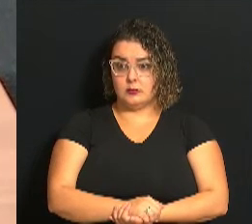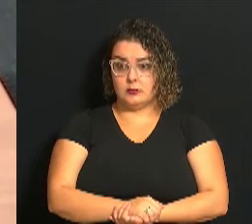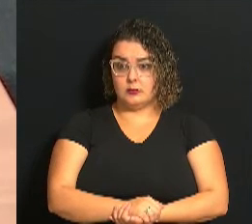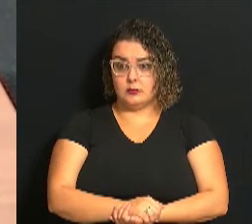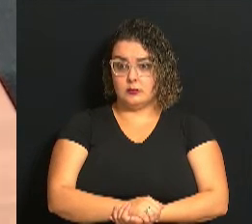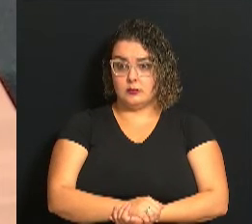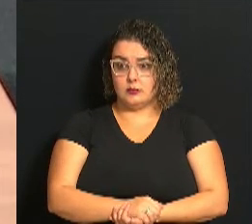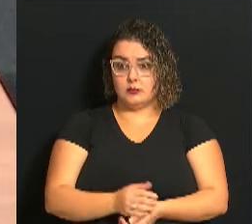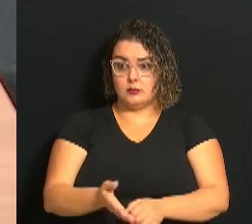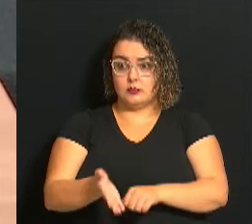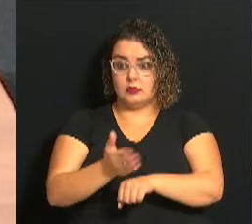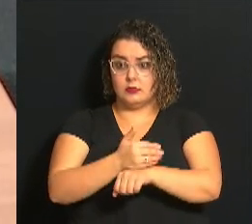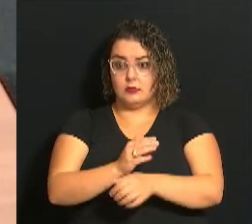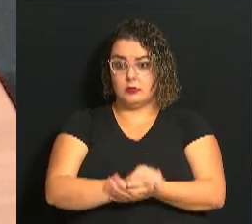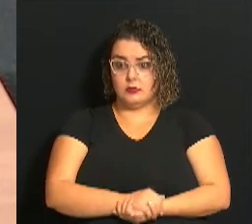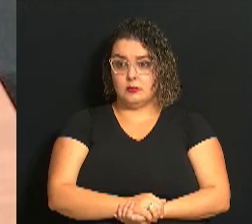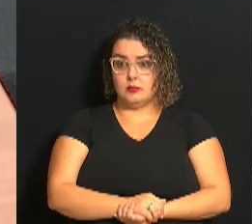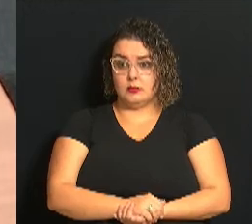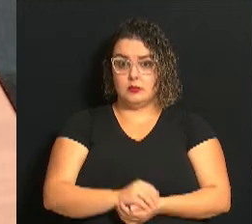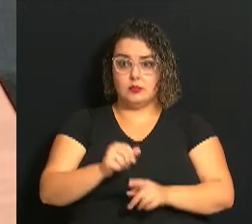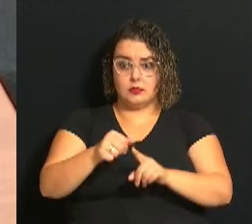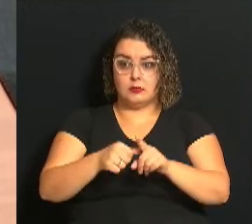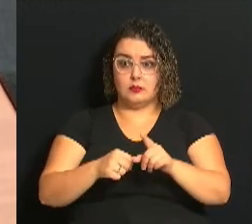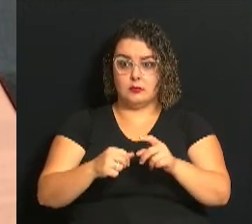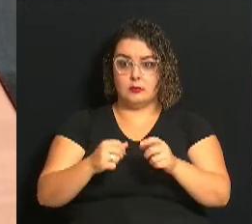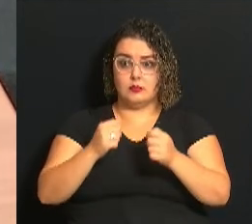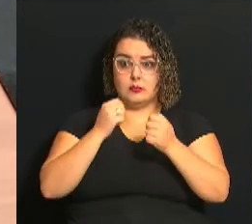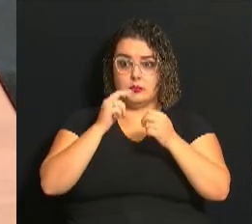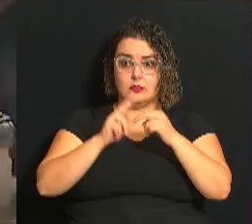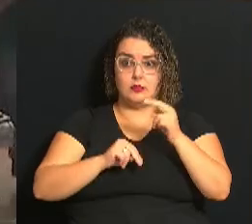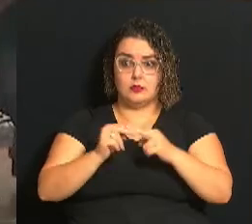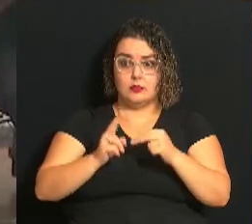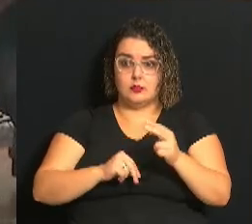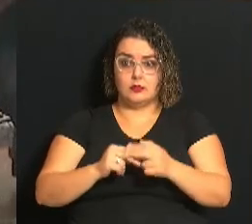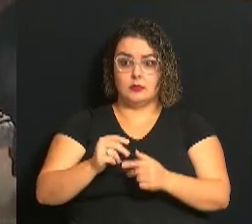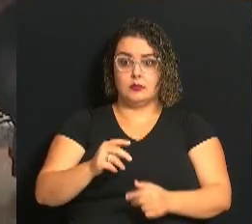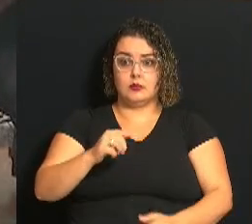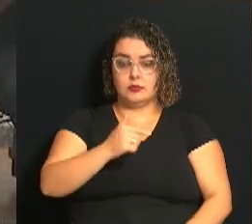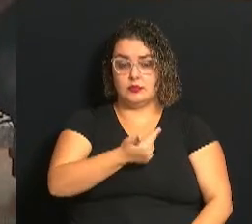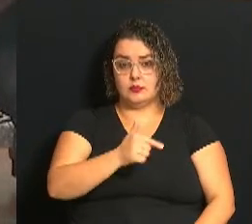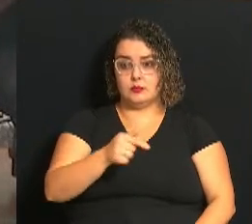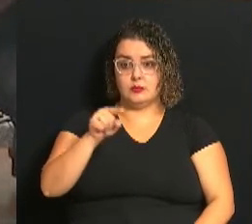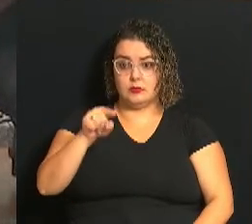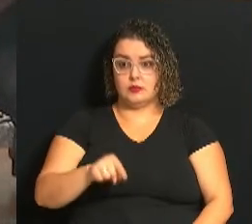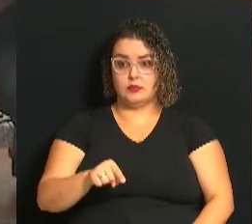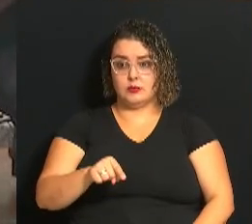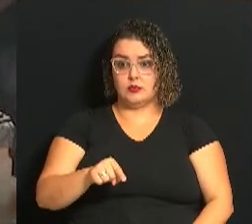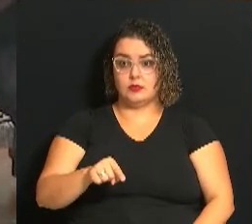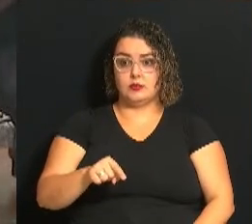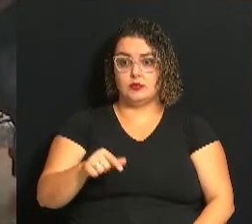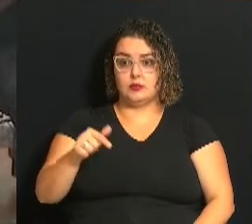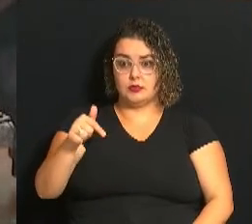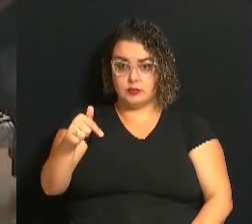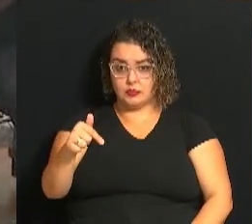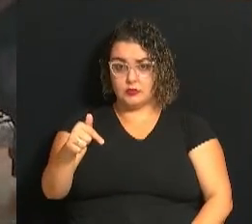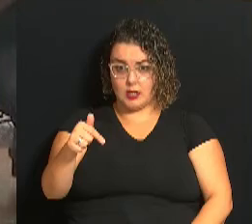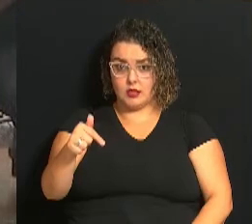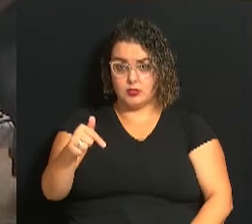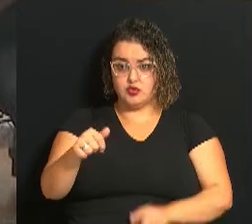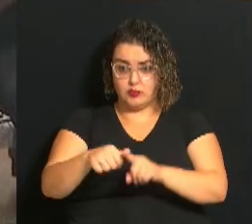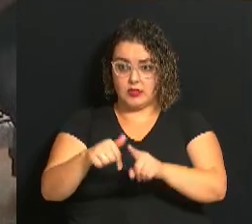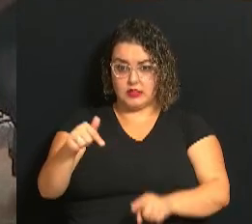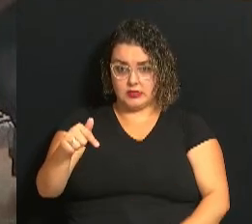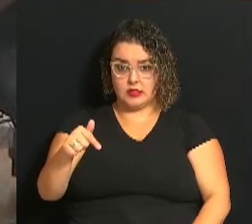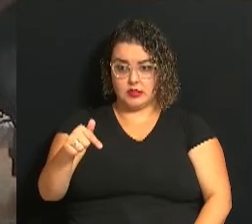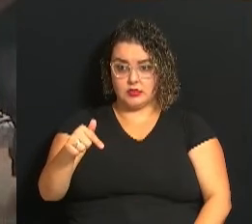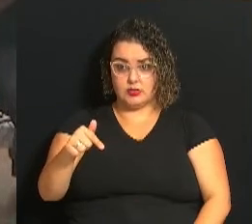antes, agora até o mês de junho, porque o concurso vence Dia 22/7. E aí essa lei